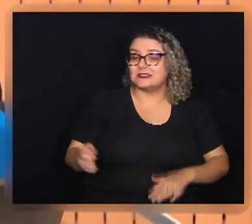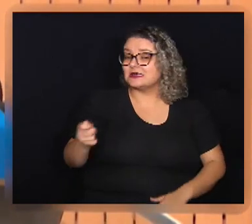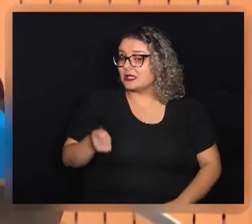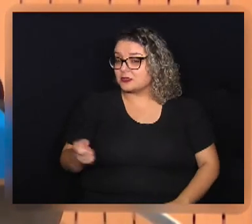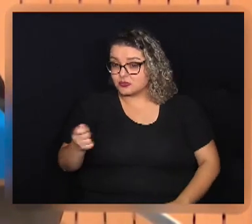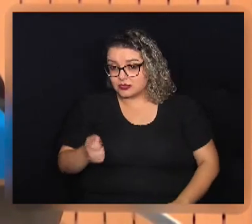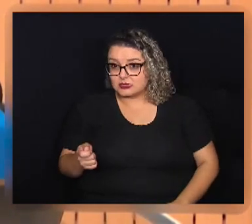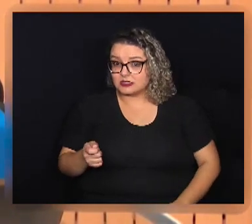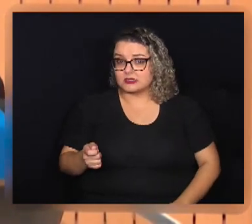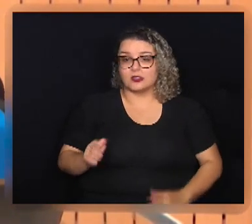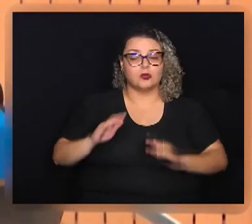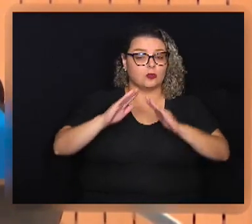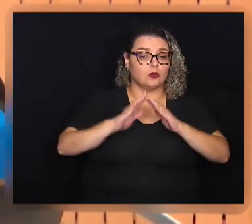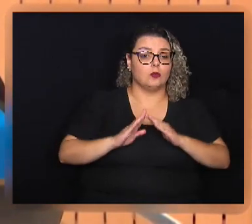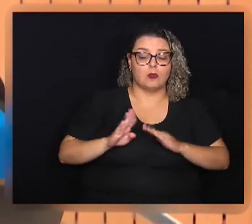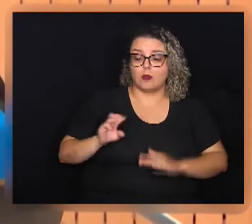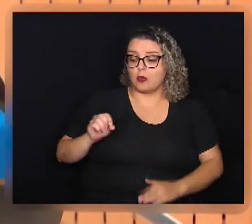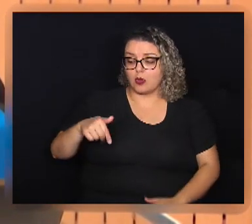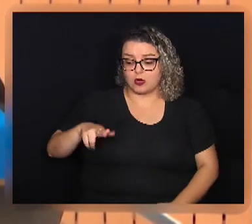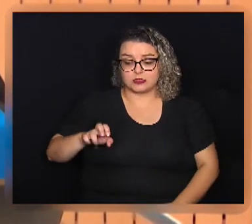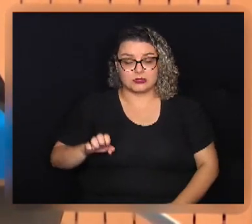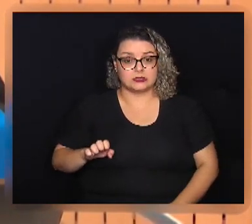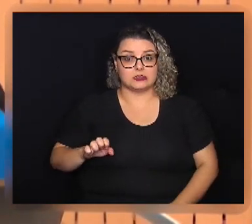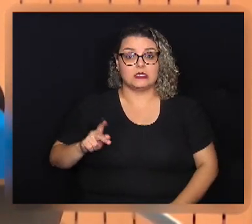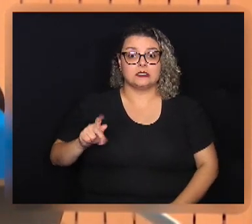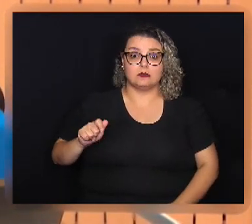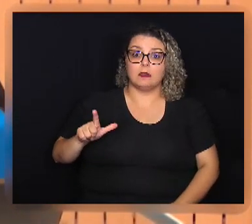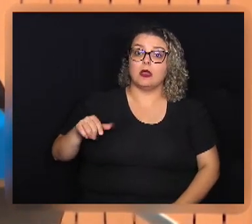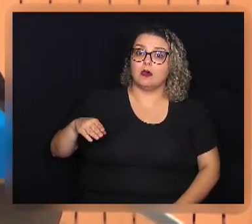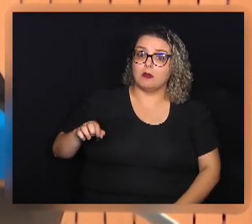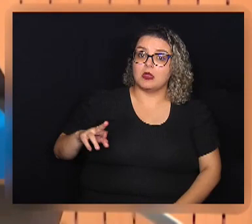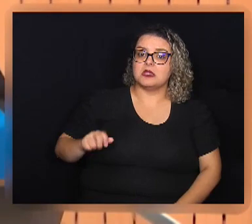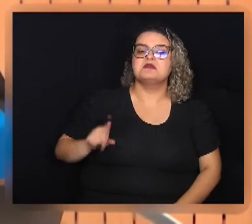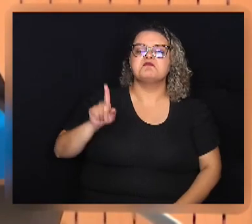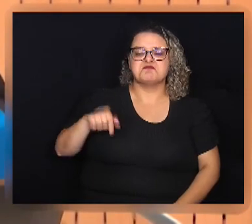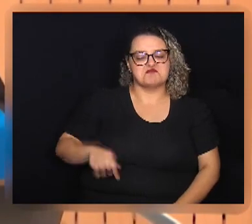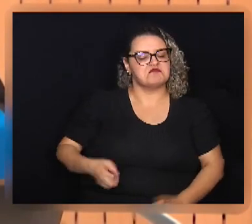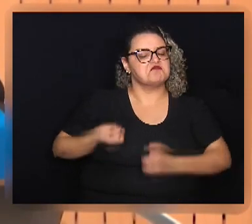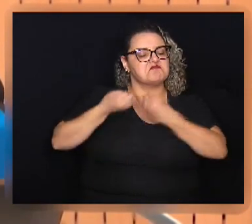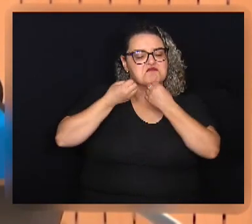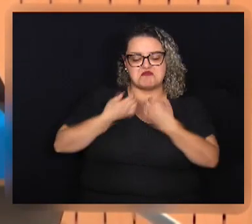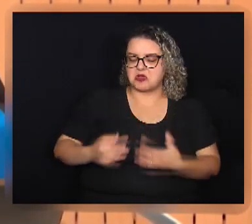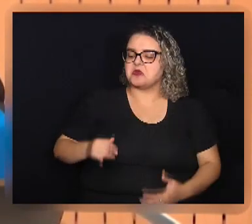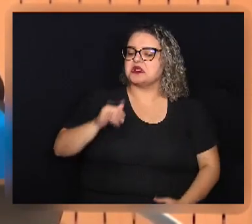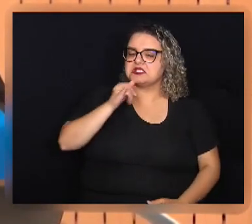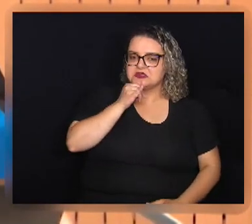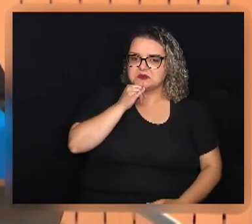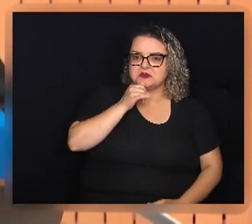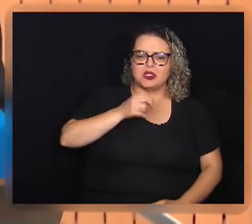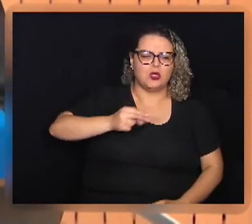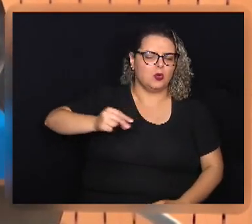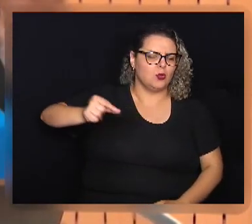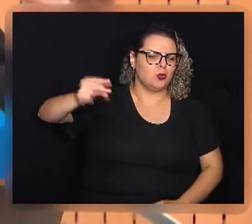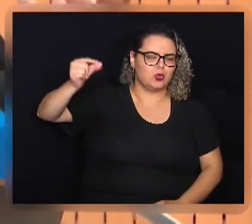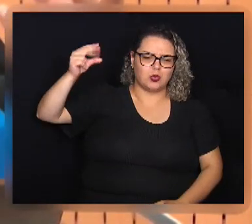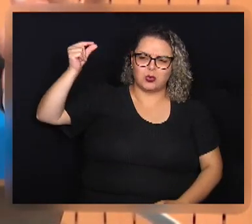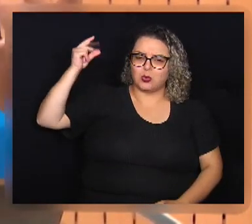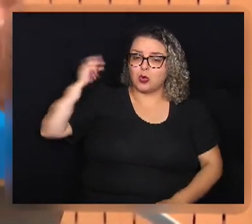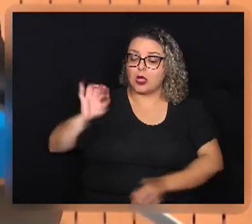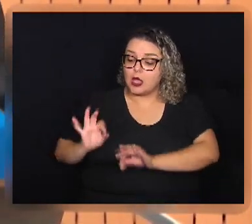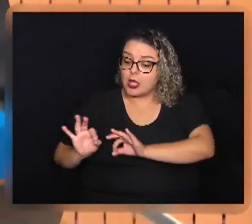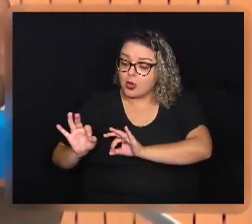moradores do Bosque das Palmeiras, para mim, é um exemplo. Desde tempos atrás, ela se